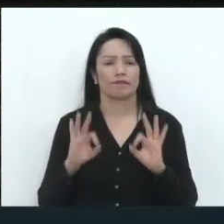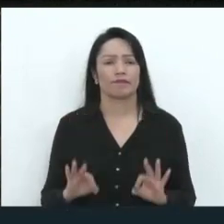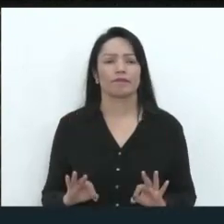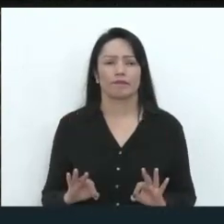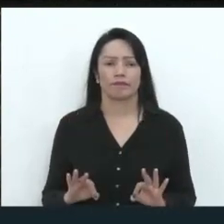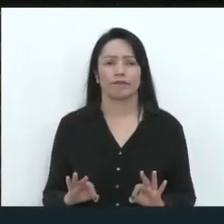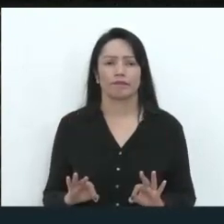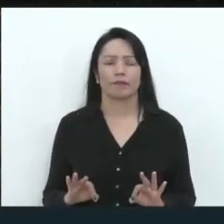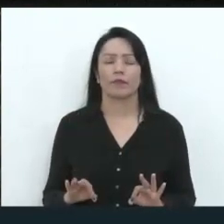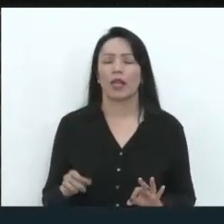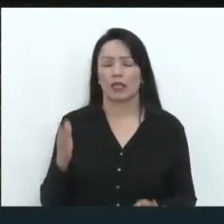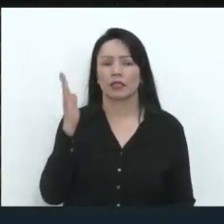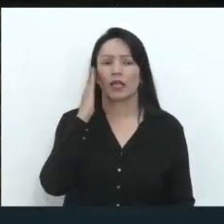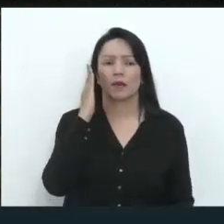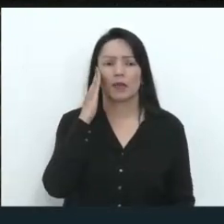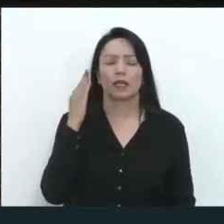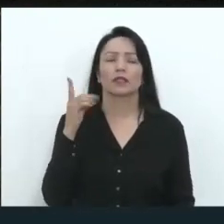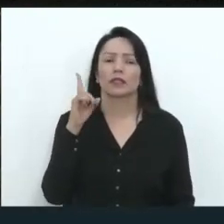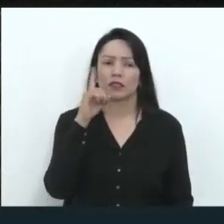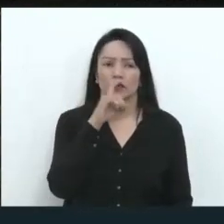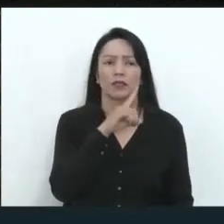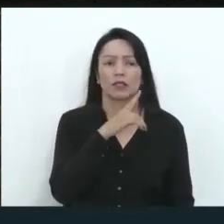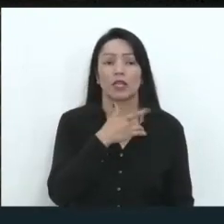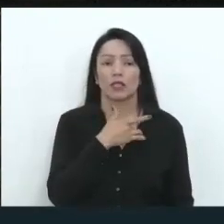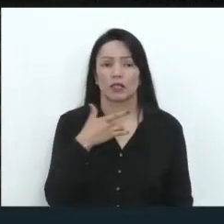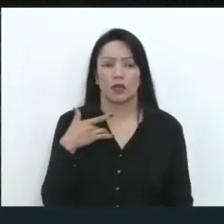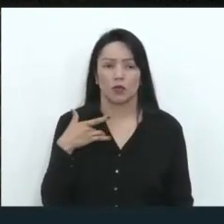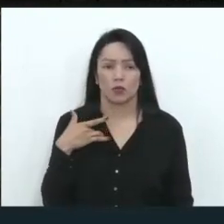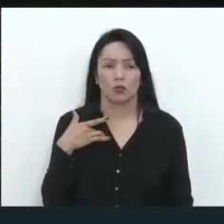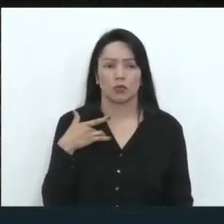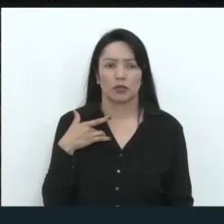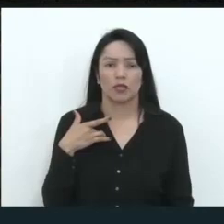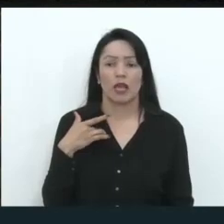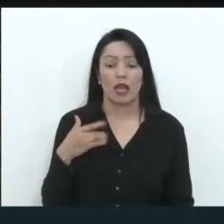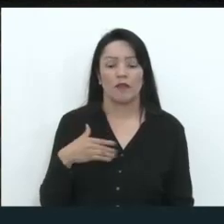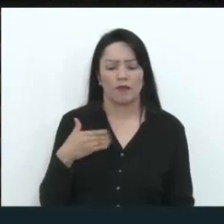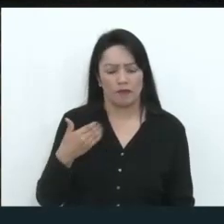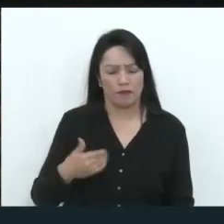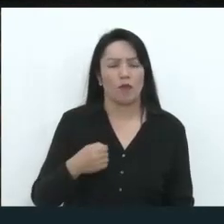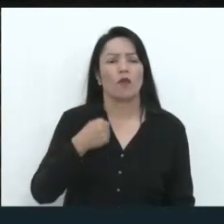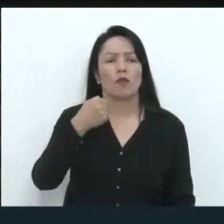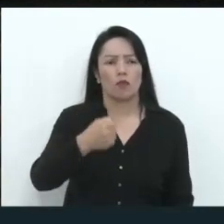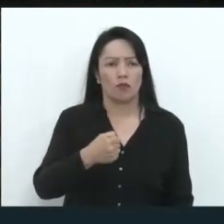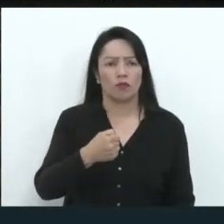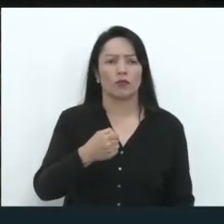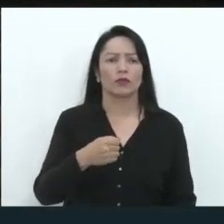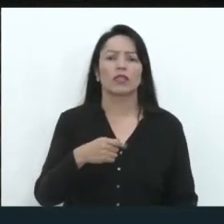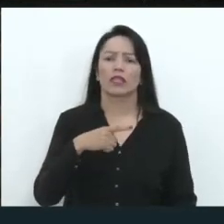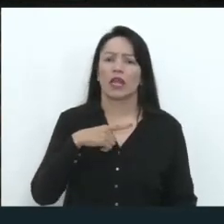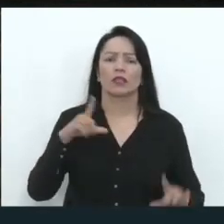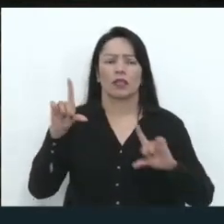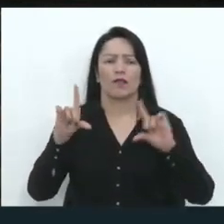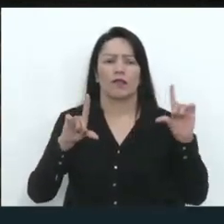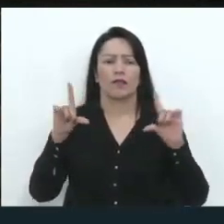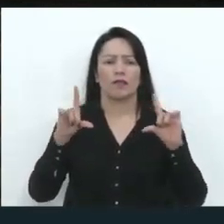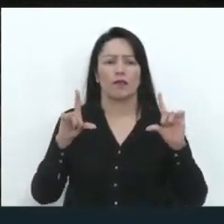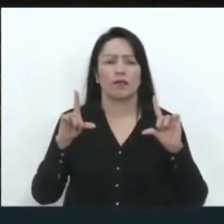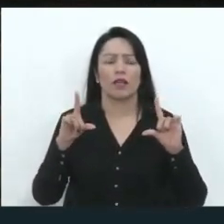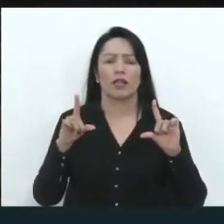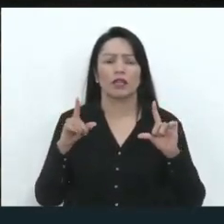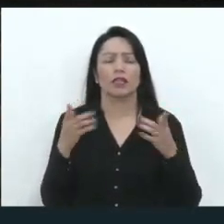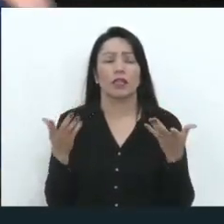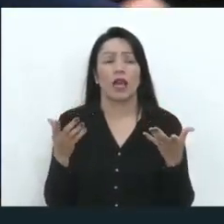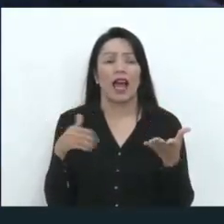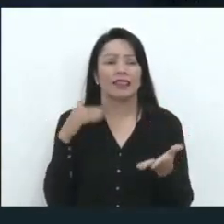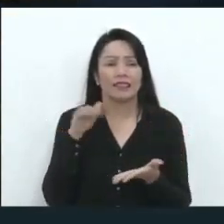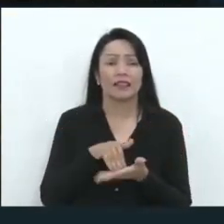Mesmo ele sabendo das dificuldades de saúde, manteve-se à frente do programa, muitas vezes com muita dificuldade, mas manteve-se até o último